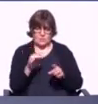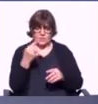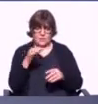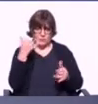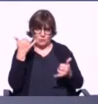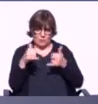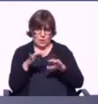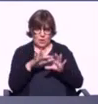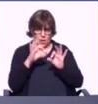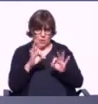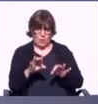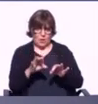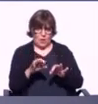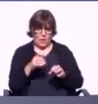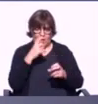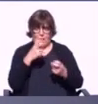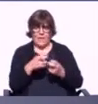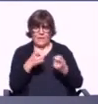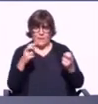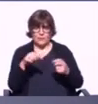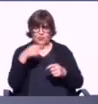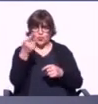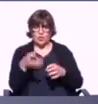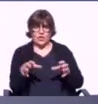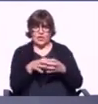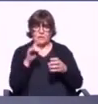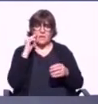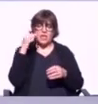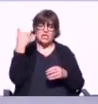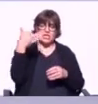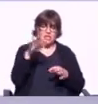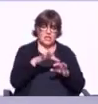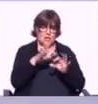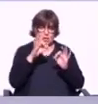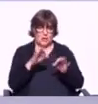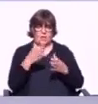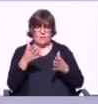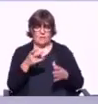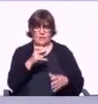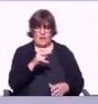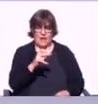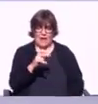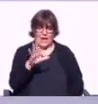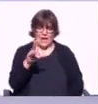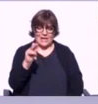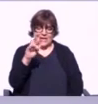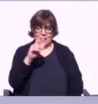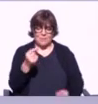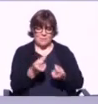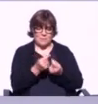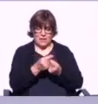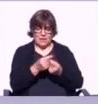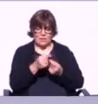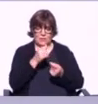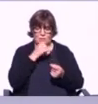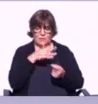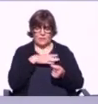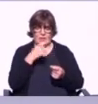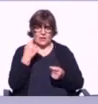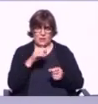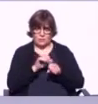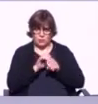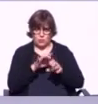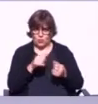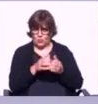atingindo também adeptos adversários estrangeiros, como foi o caso do Ajax, bem perto do Estádio da Luz, precisamente nisso. Portanto, tudo isso